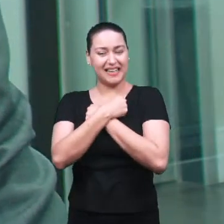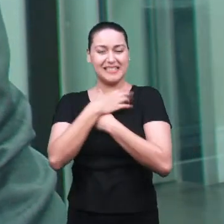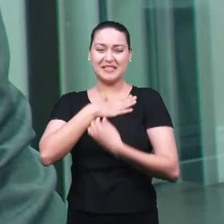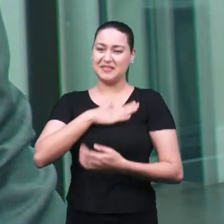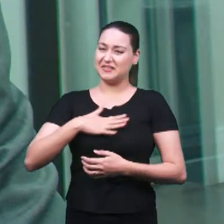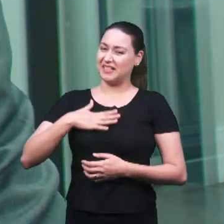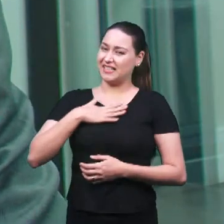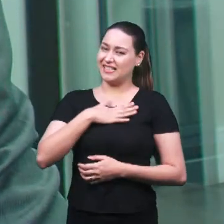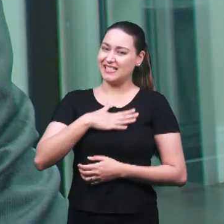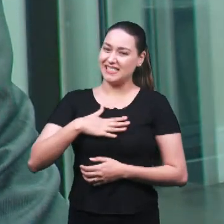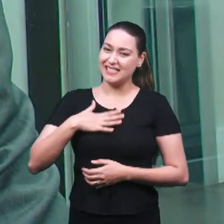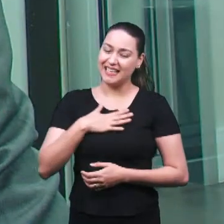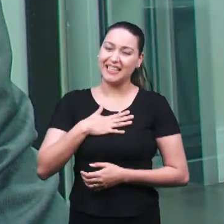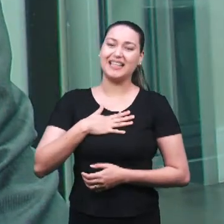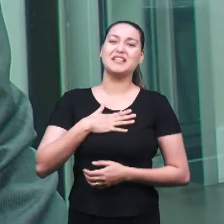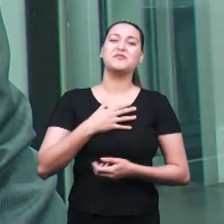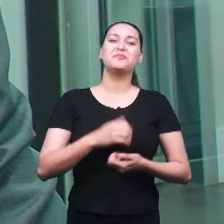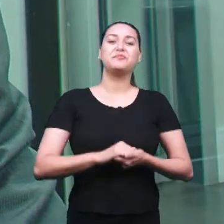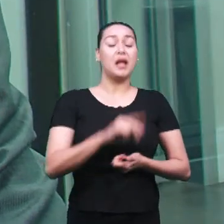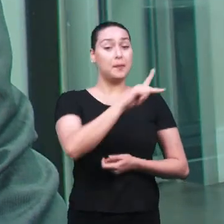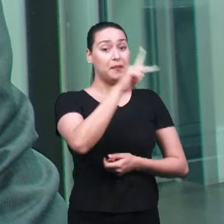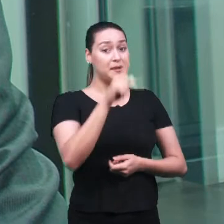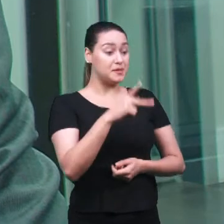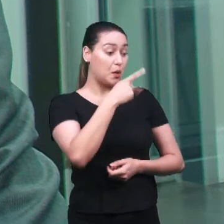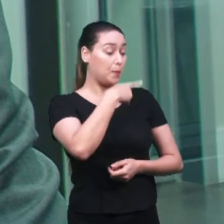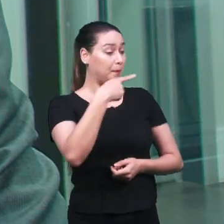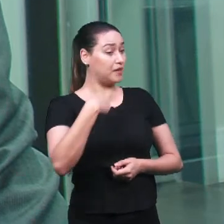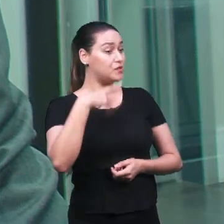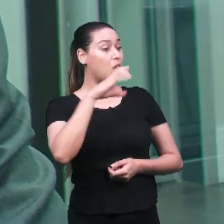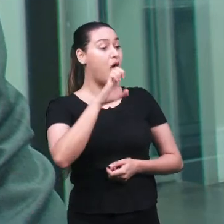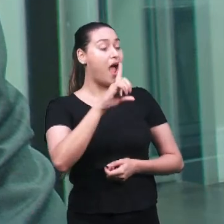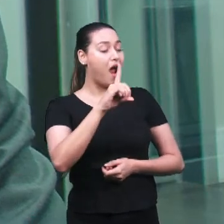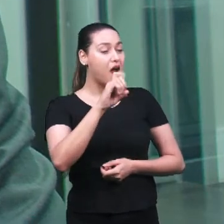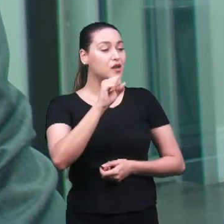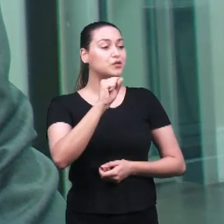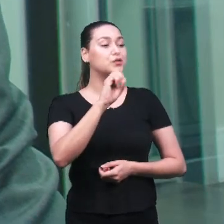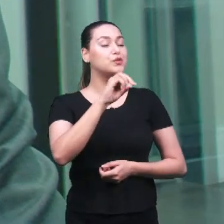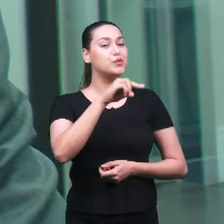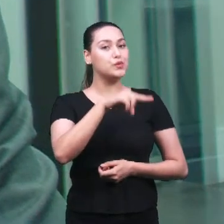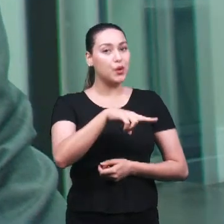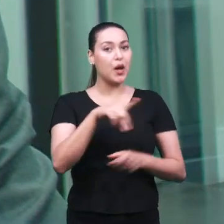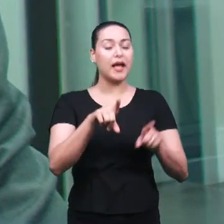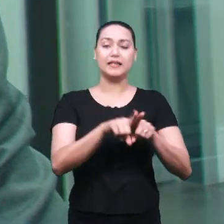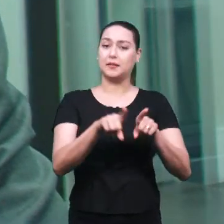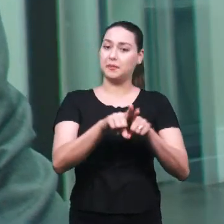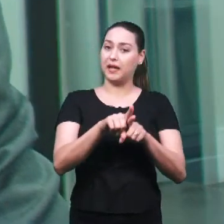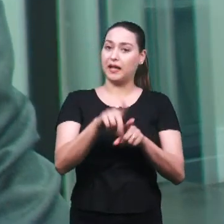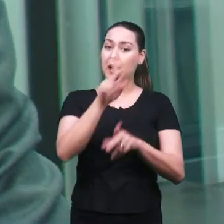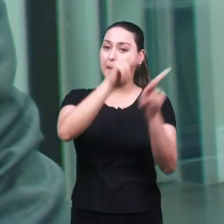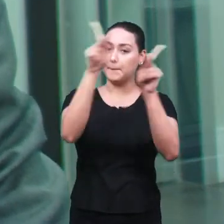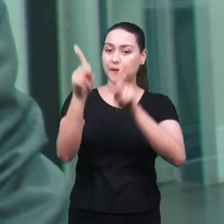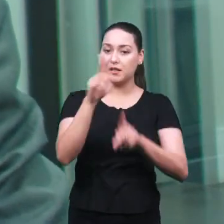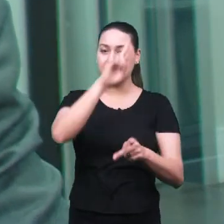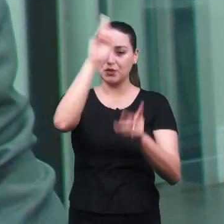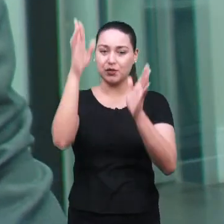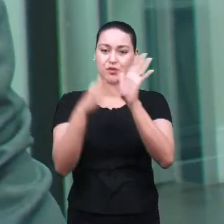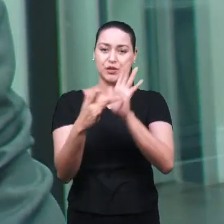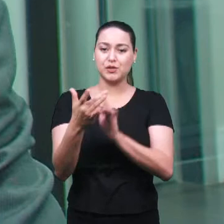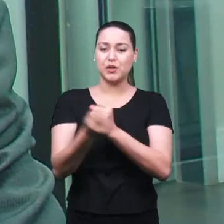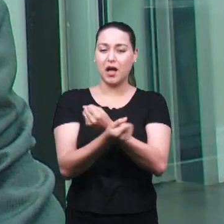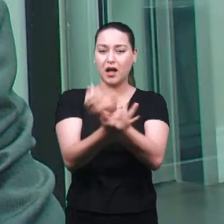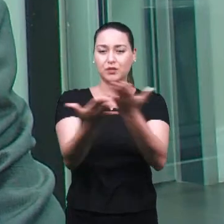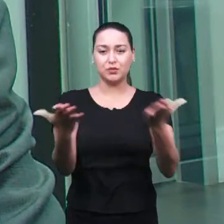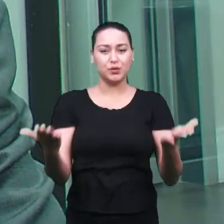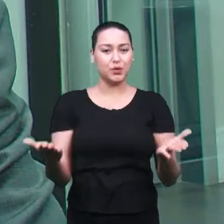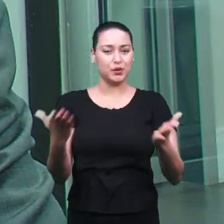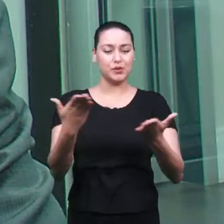pastor Edson Ian. E também estendo a minha saudação fraternal, a paz do Senhor Jesus a todos os queridos irmãos que nos